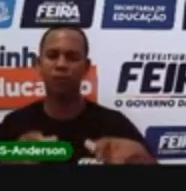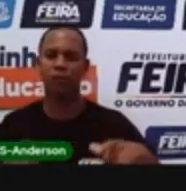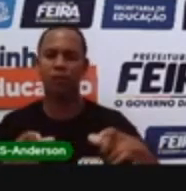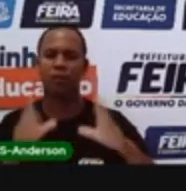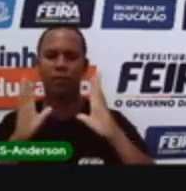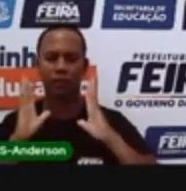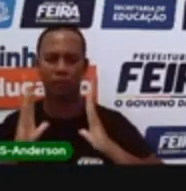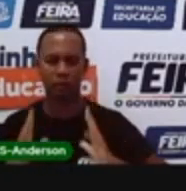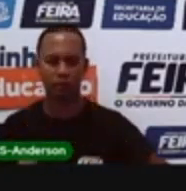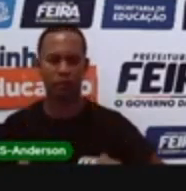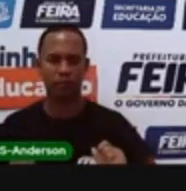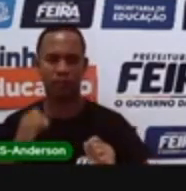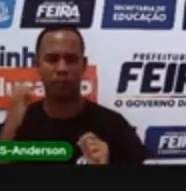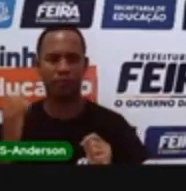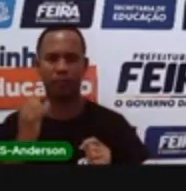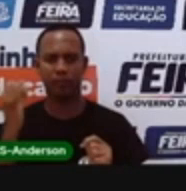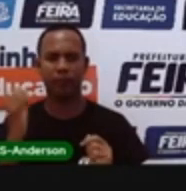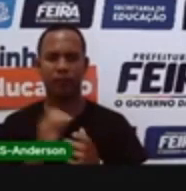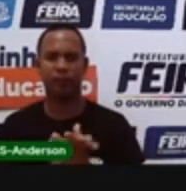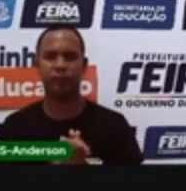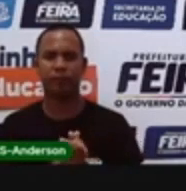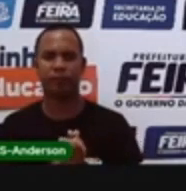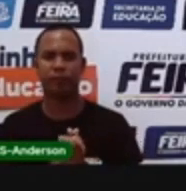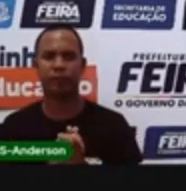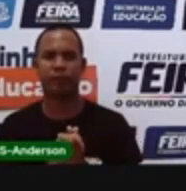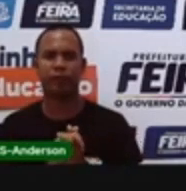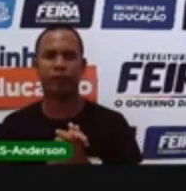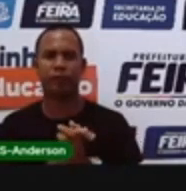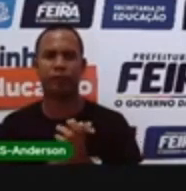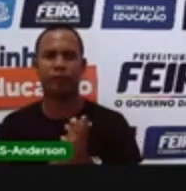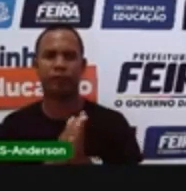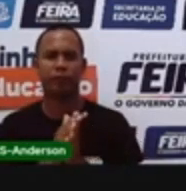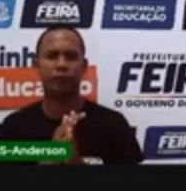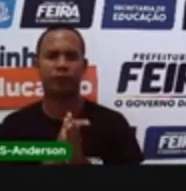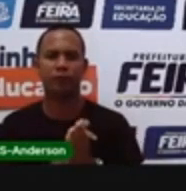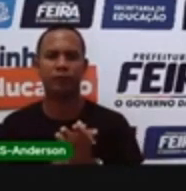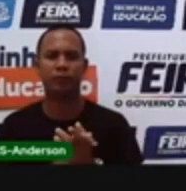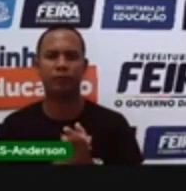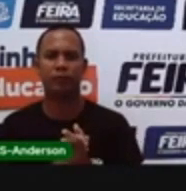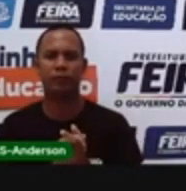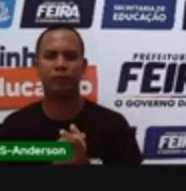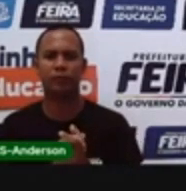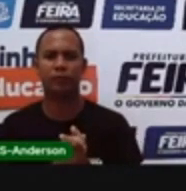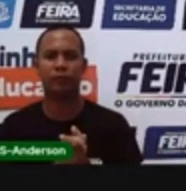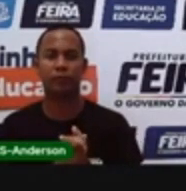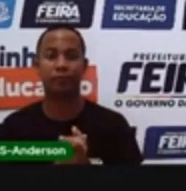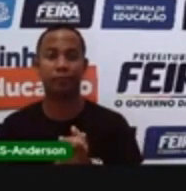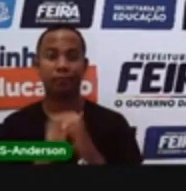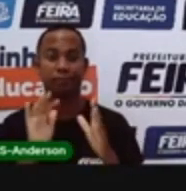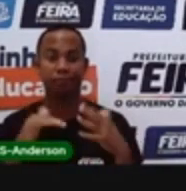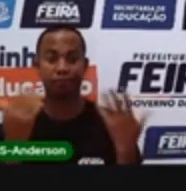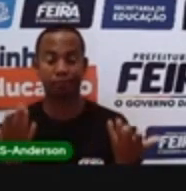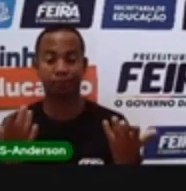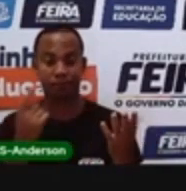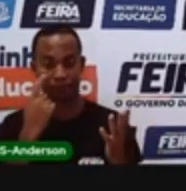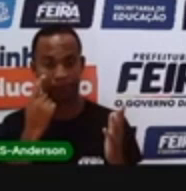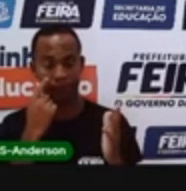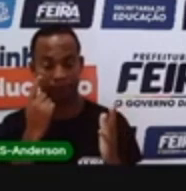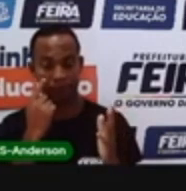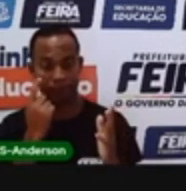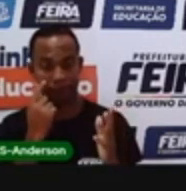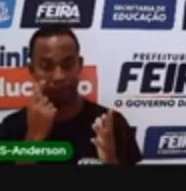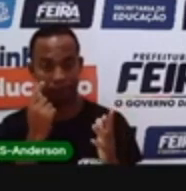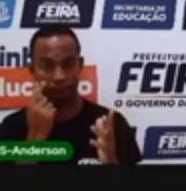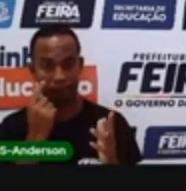organizado. Então vamos que vamos que vamos que vamos. Ah, sim. Essa imagem aqui que a Pró